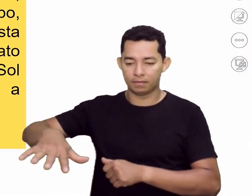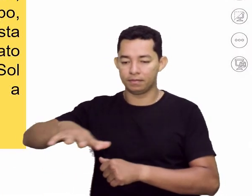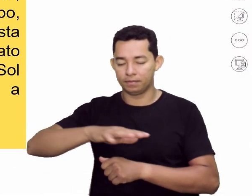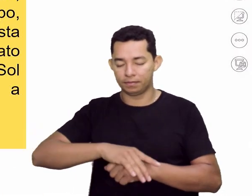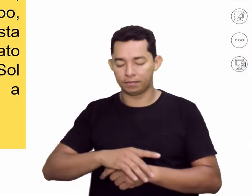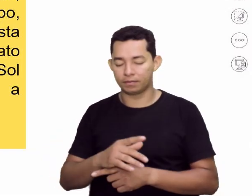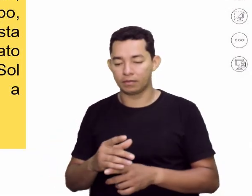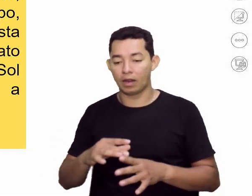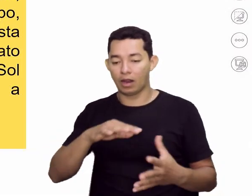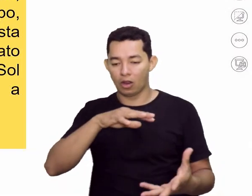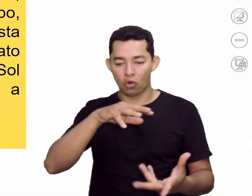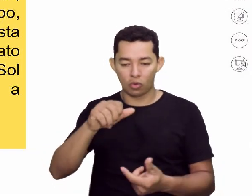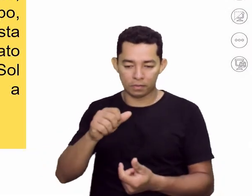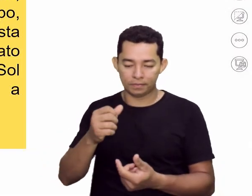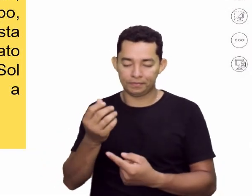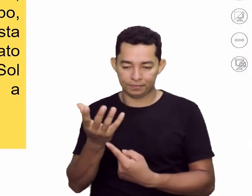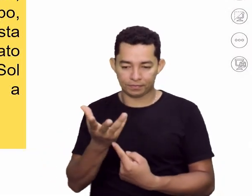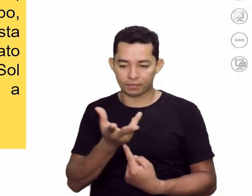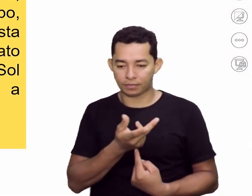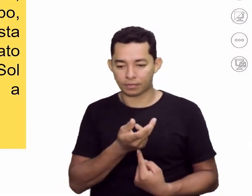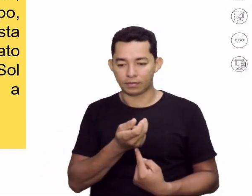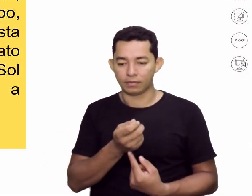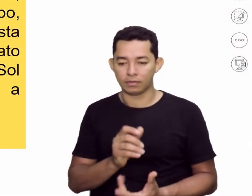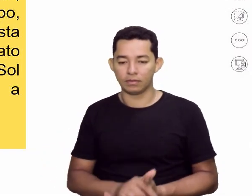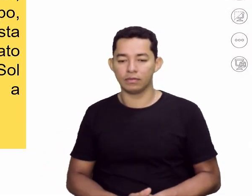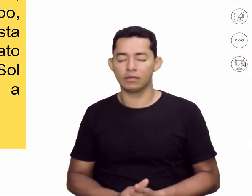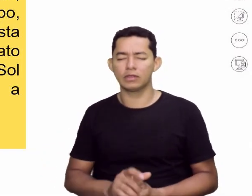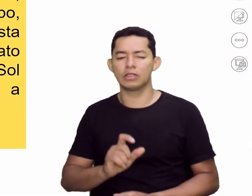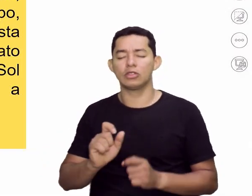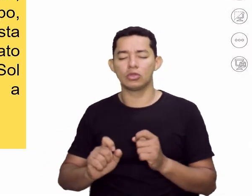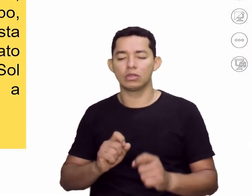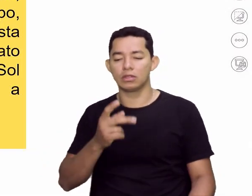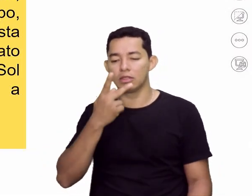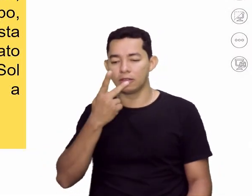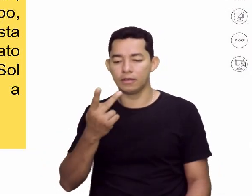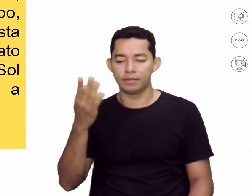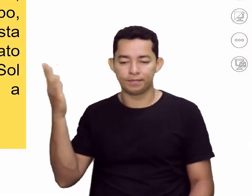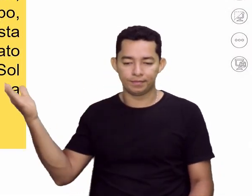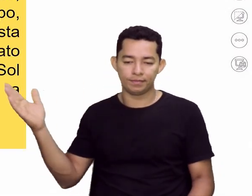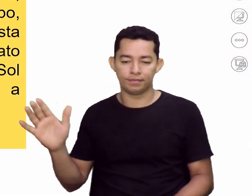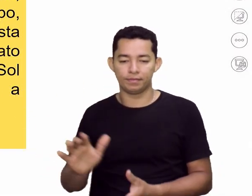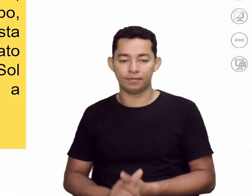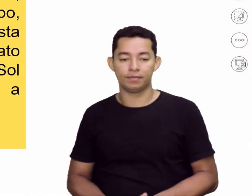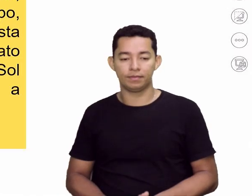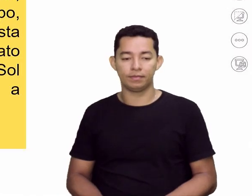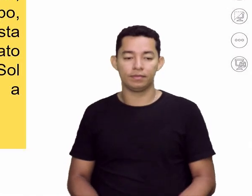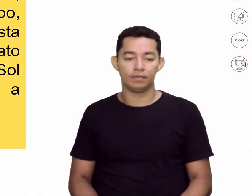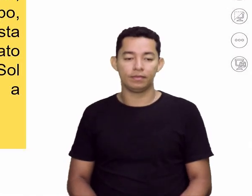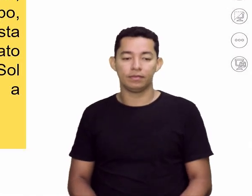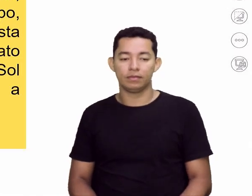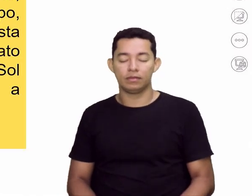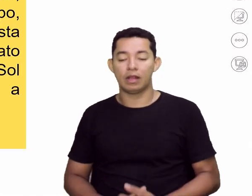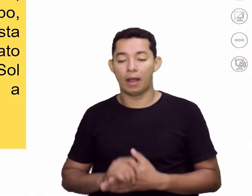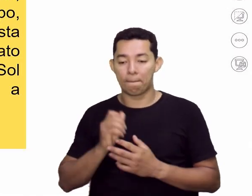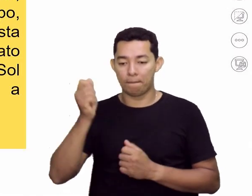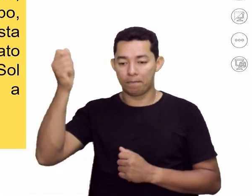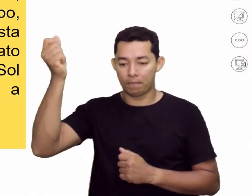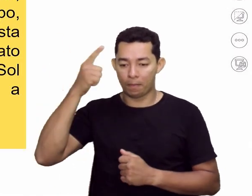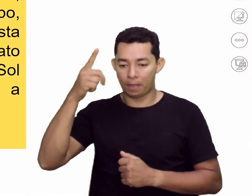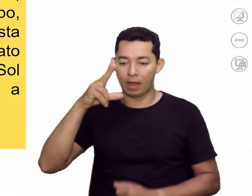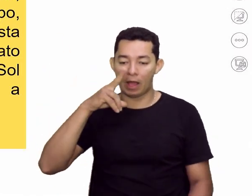O que o Claude Monet quis privilegiar aí nesse quadro? A intensidade da luz,